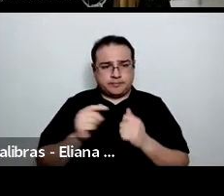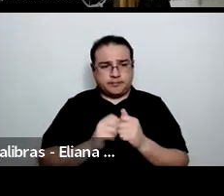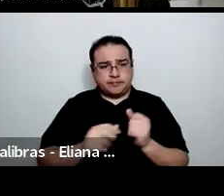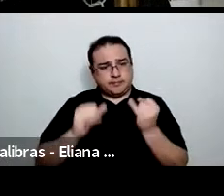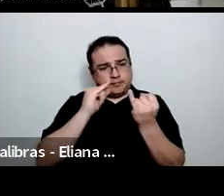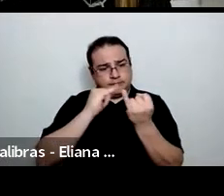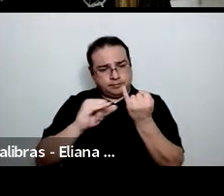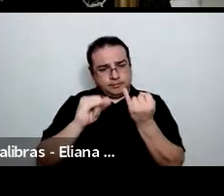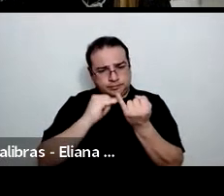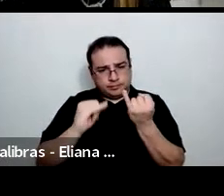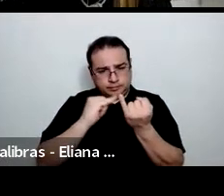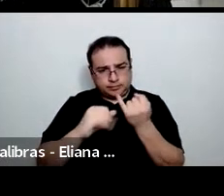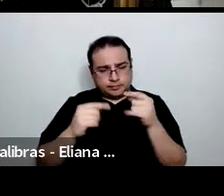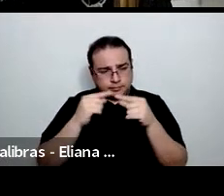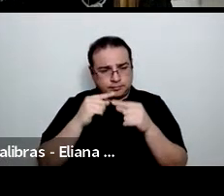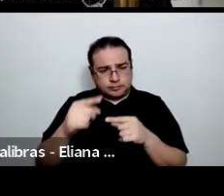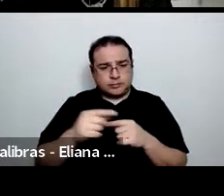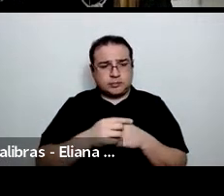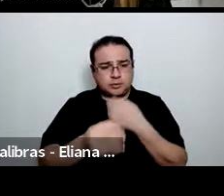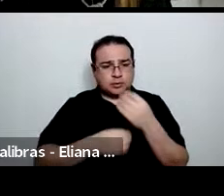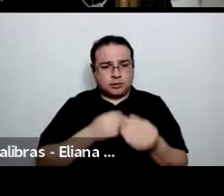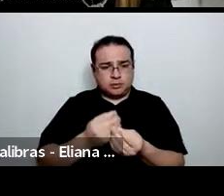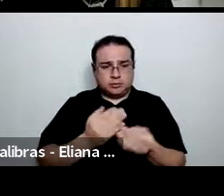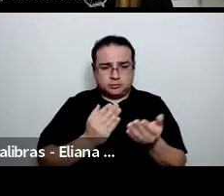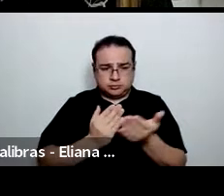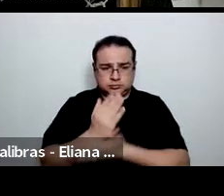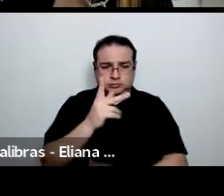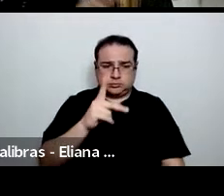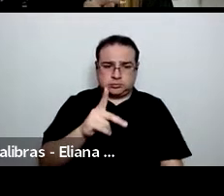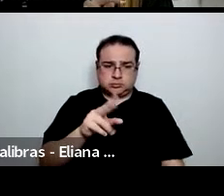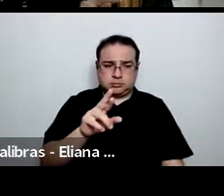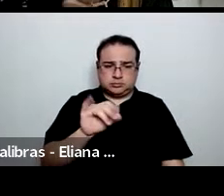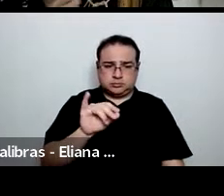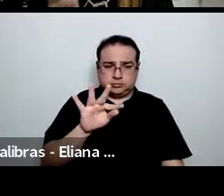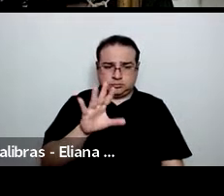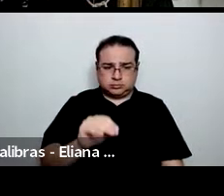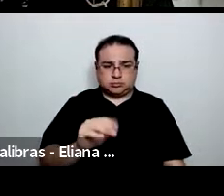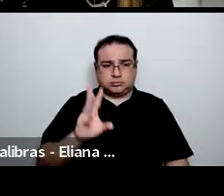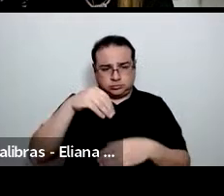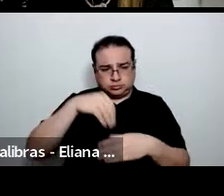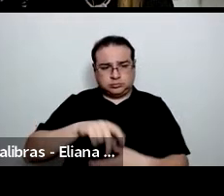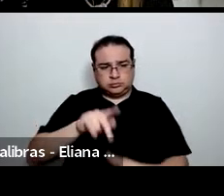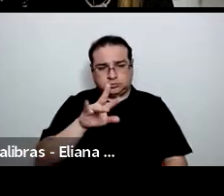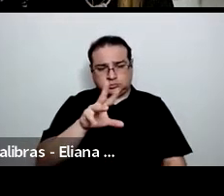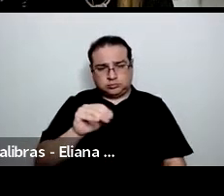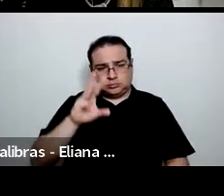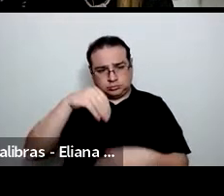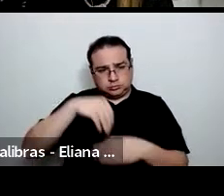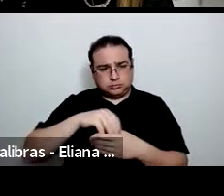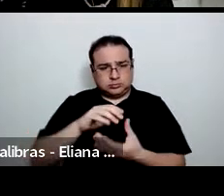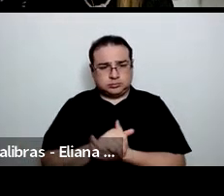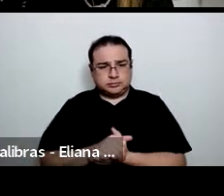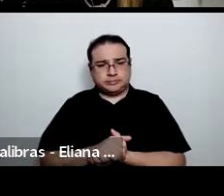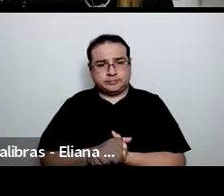parcial provimento se vocês querem está dando provimento ao agravo interno lá